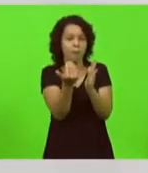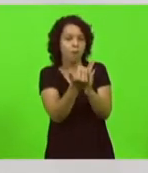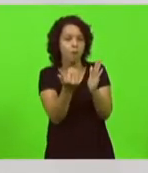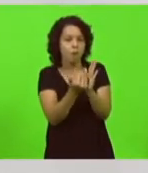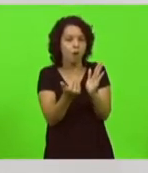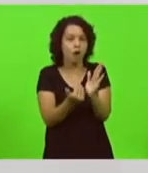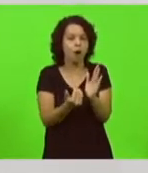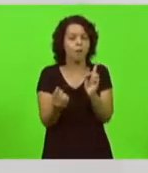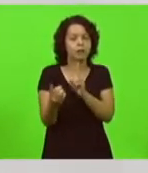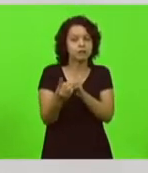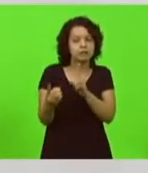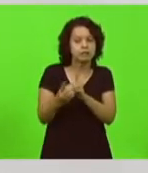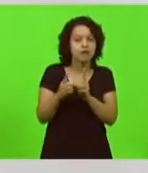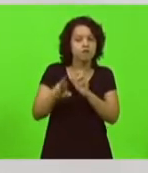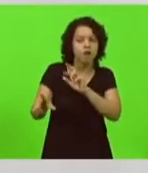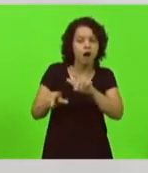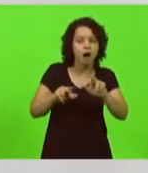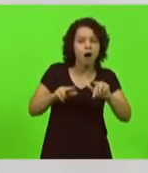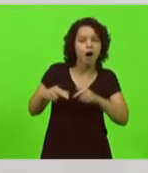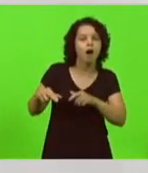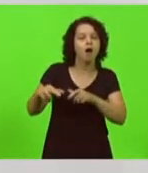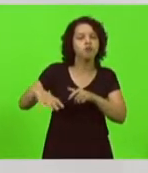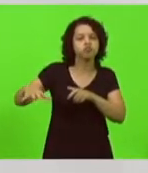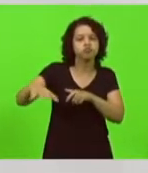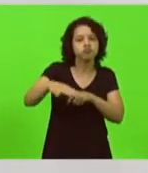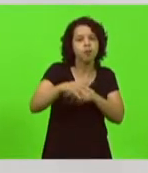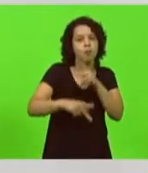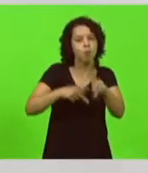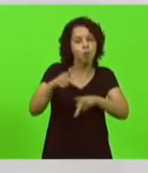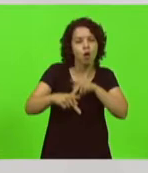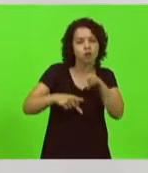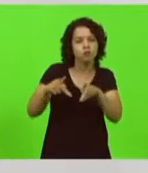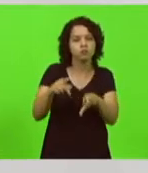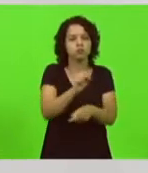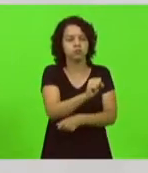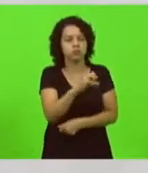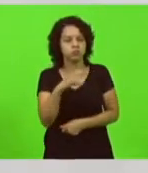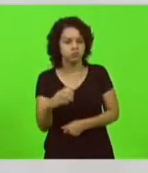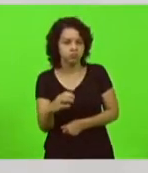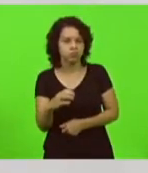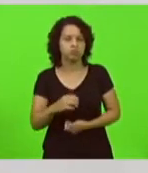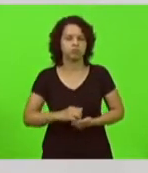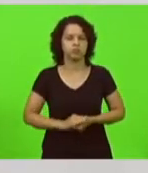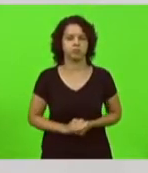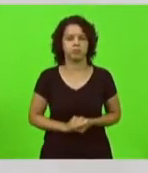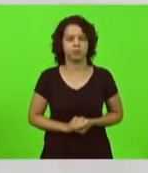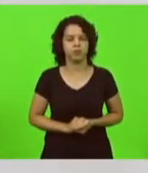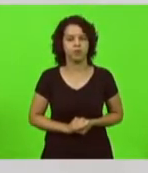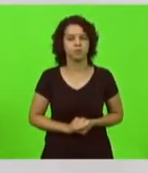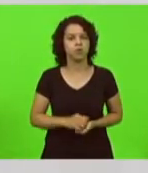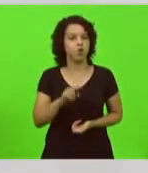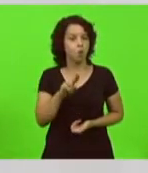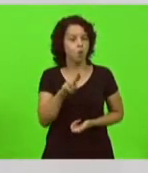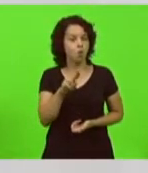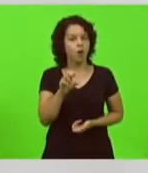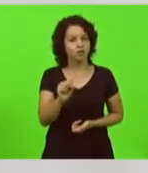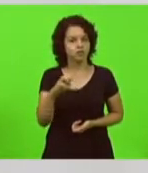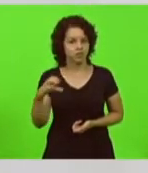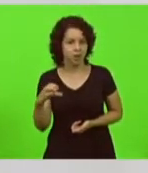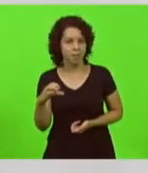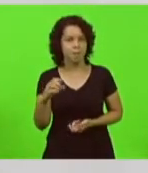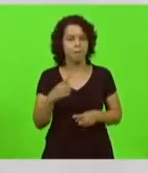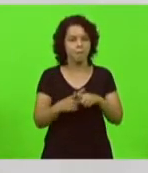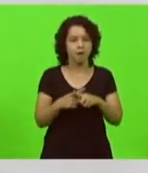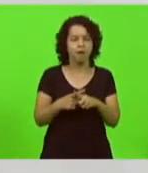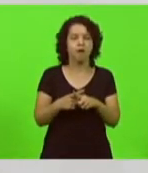necessidades da população de Santa Catarina, em diferentes áreas, das quais destaco o SC Mais Renda, o SC Mais